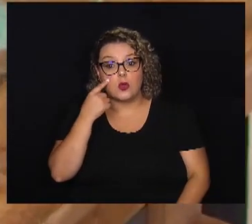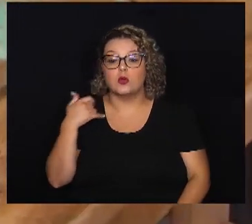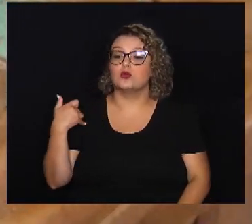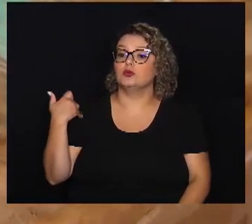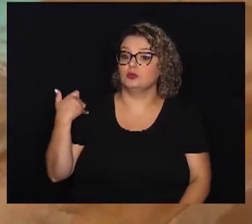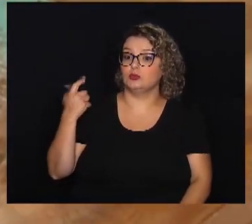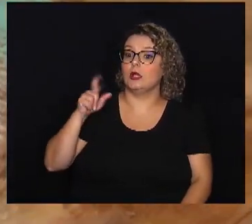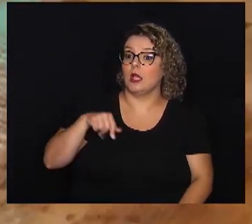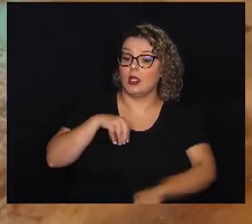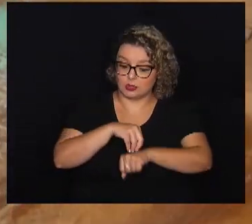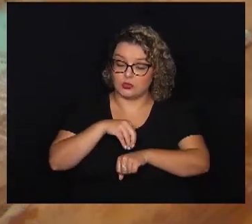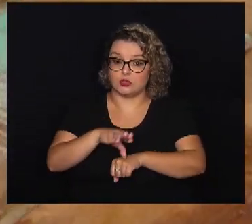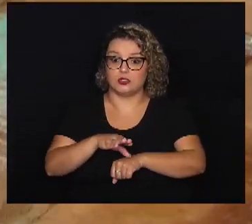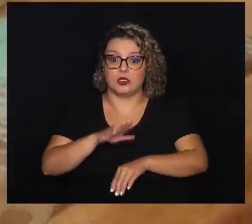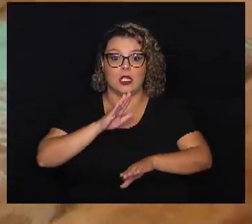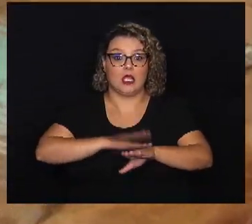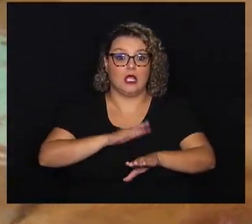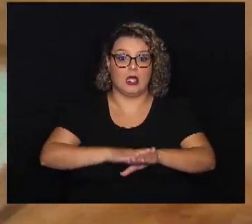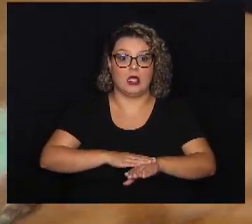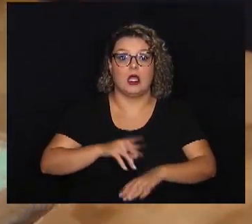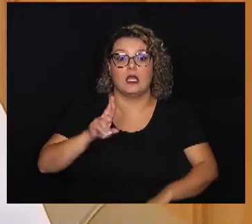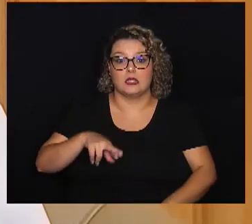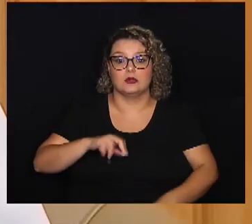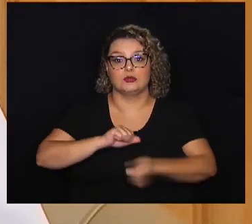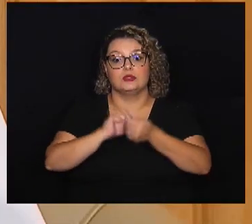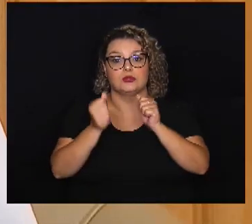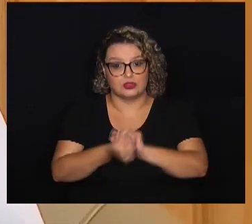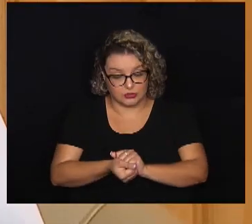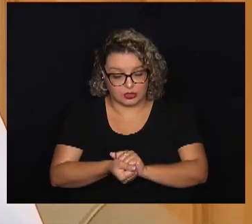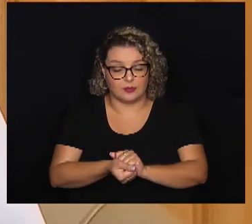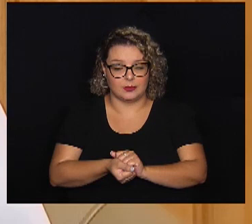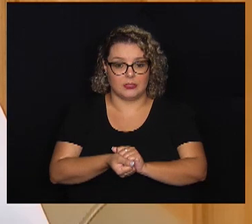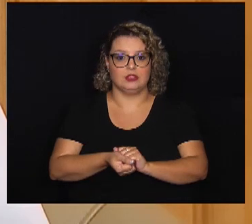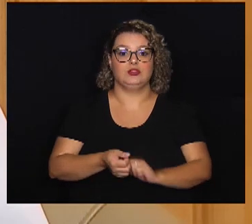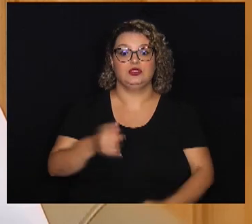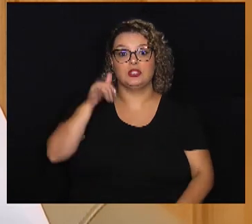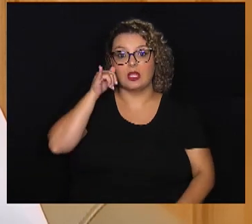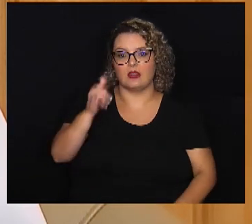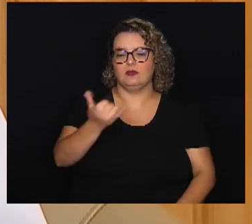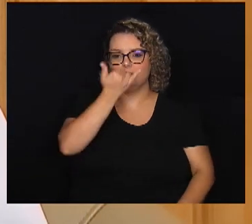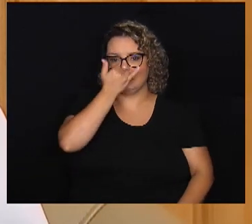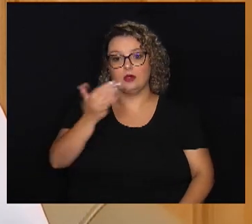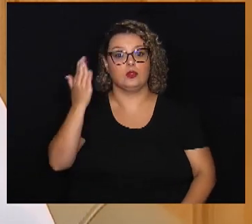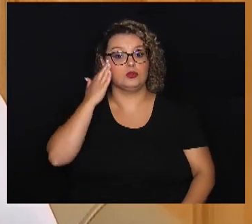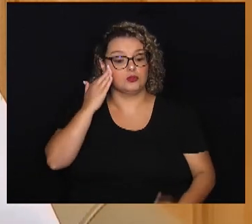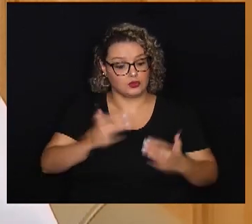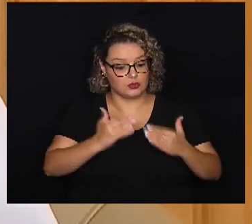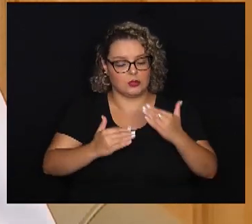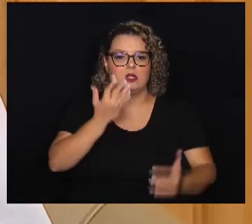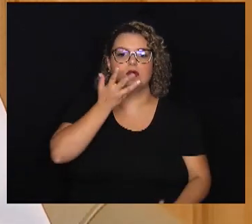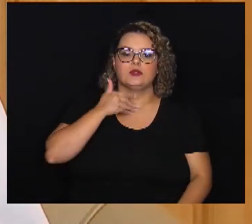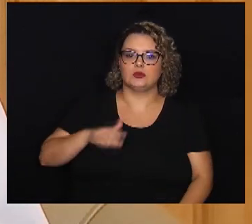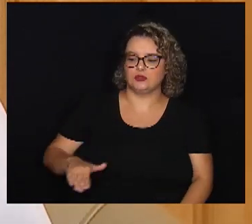é a dica para tomar as medidas adequadas de prevenção. Quando a gente entende a fase de desenvolvimento infantil, a